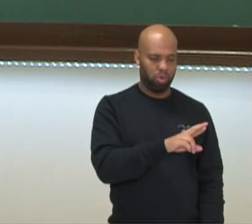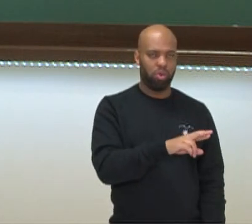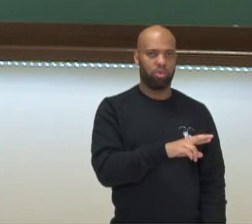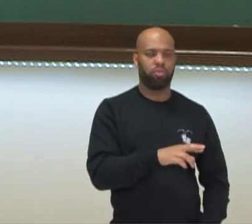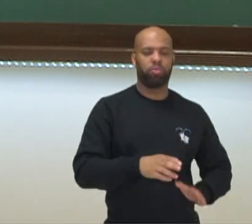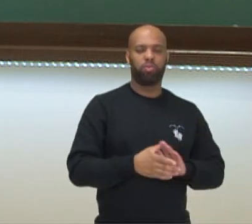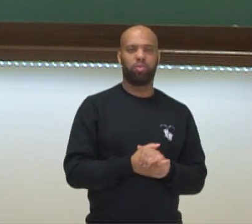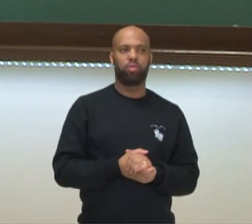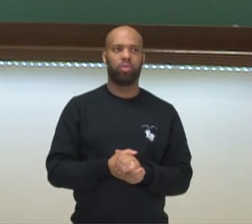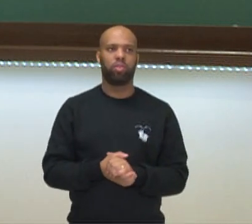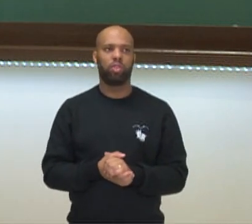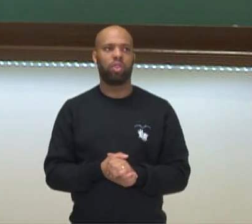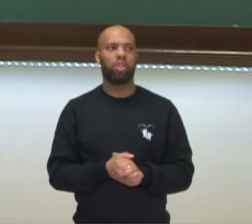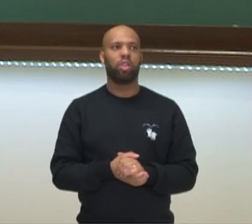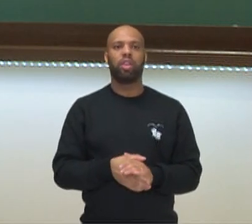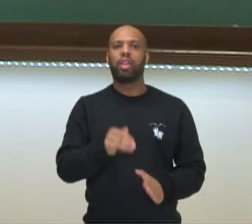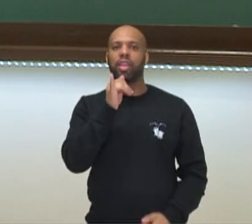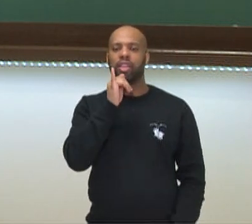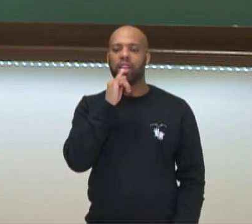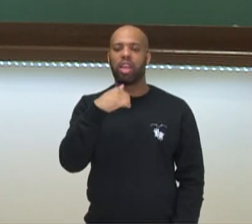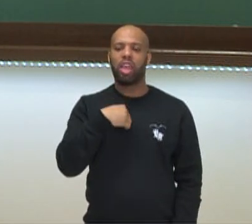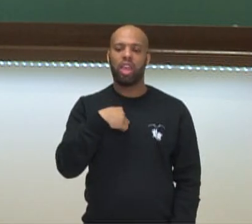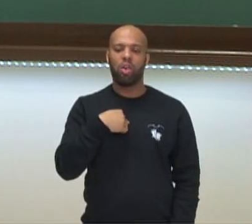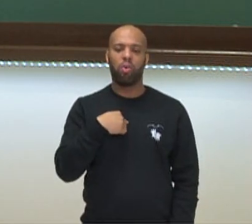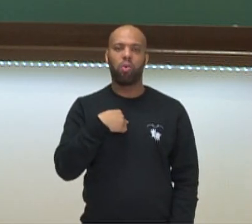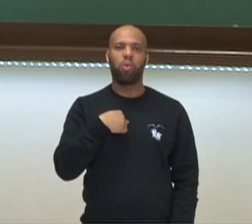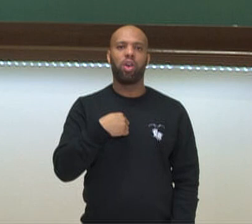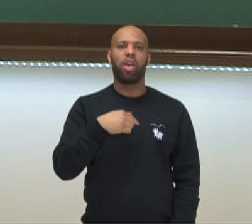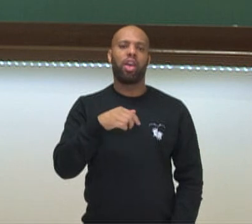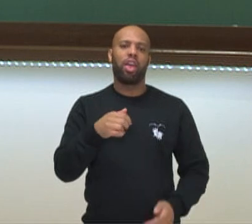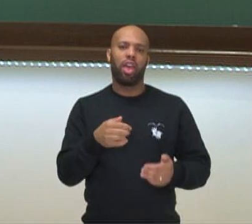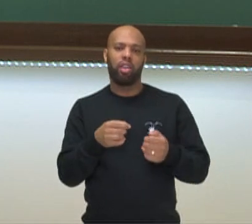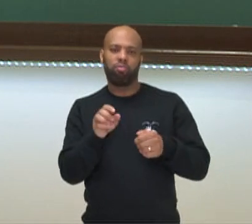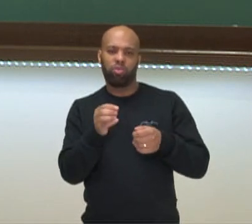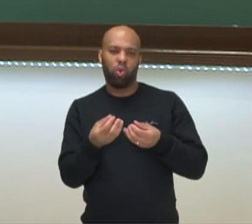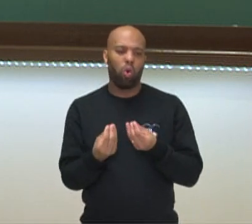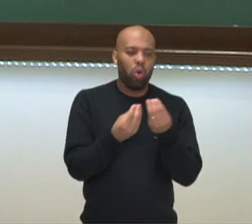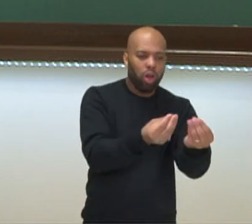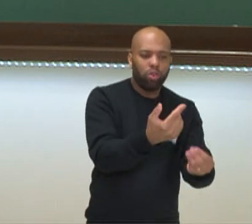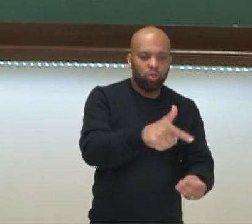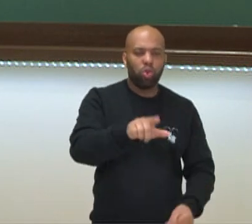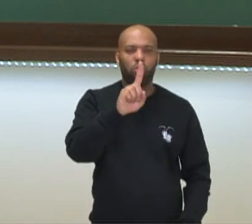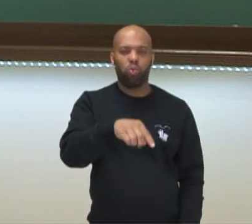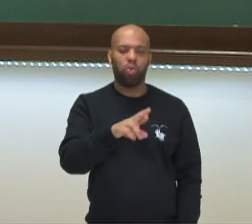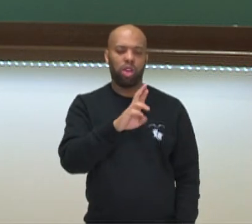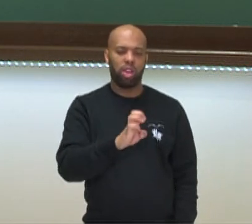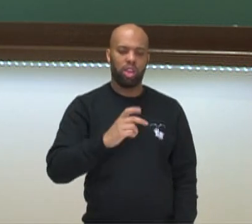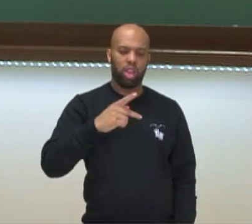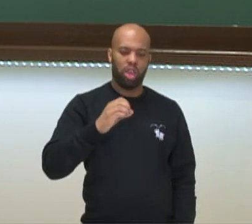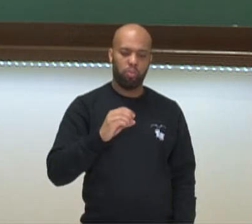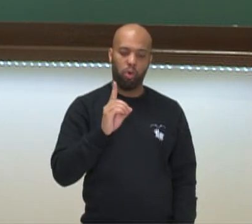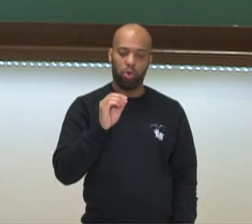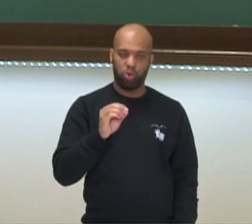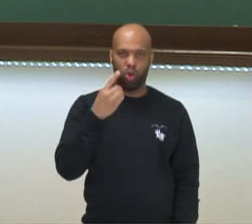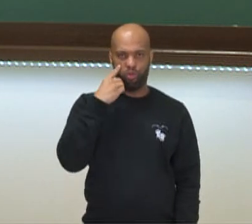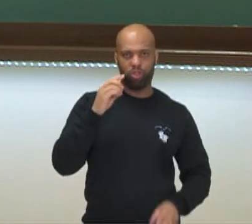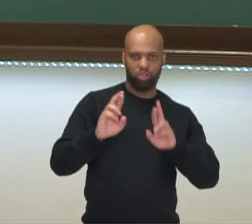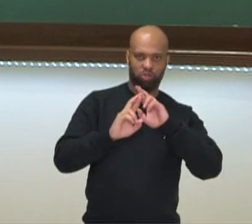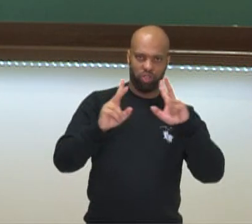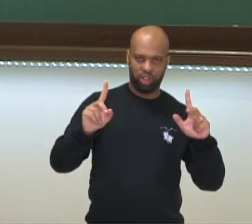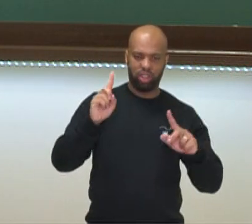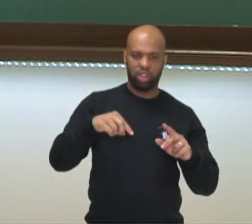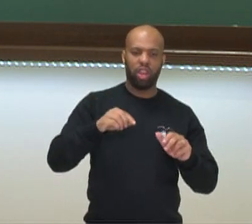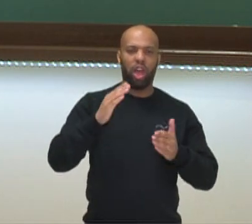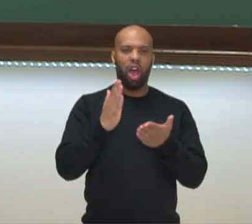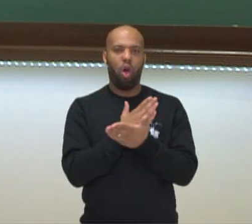em ondo. Né? Então, eu estou pondo, estou repondo, estou alguma das derivadas ali do